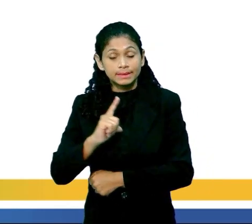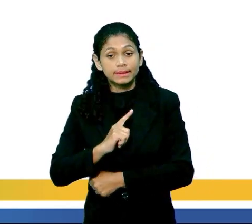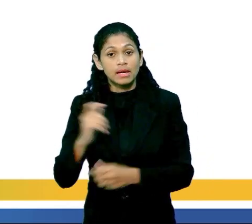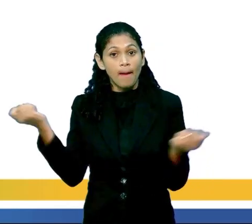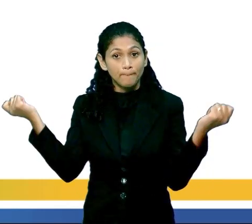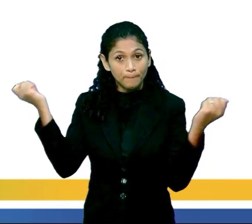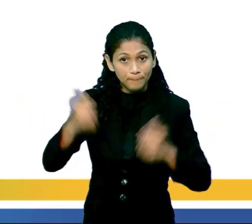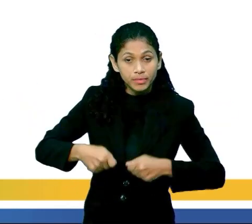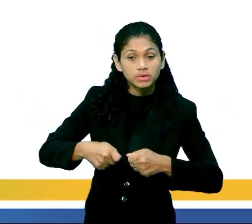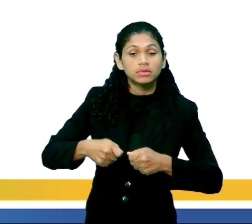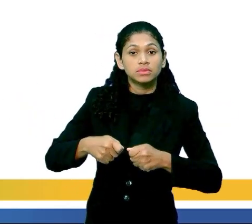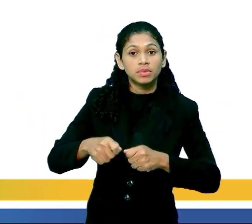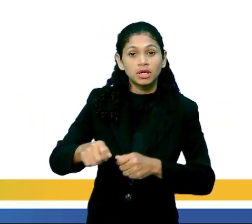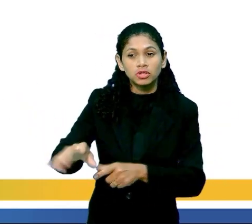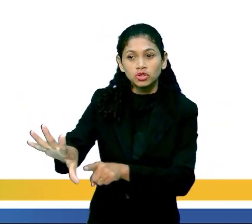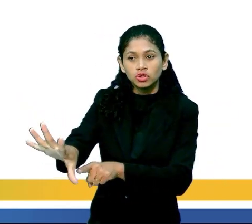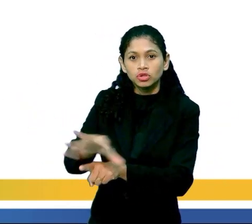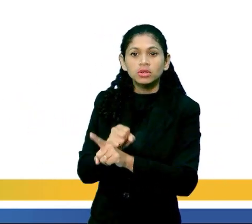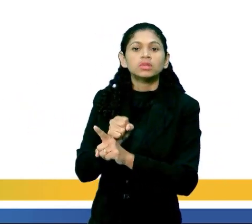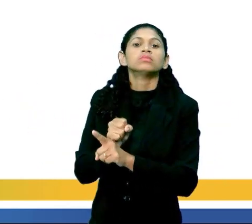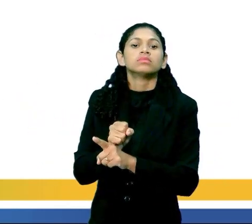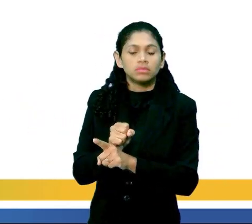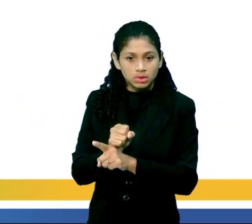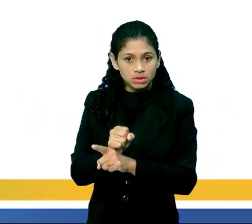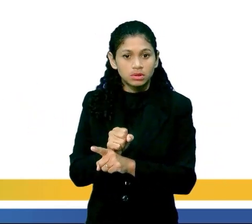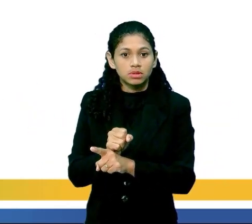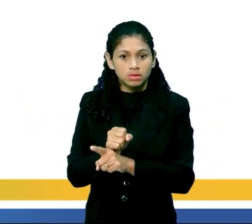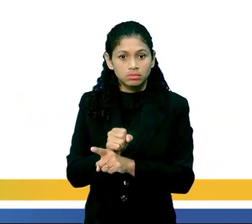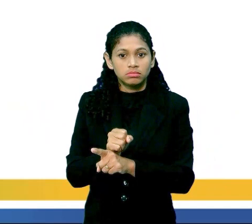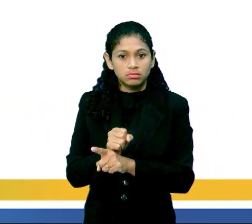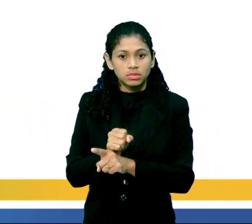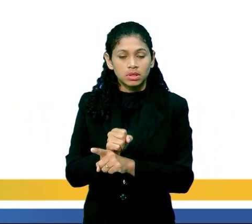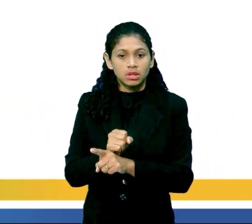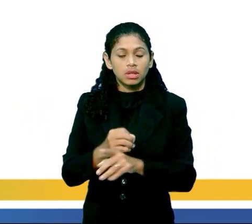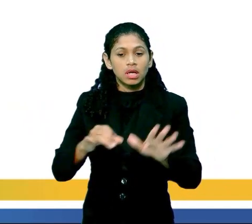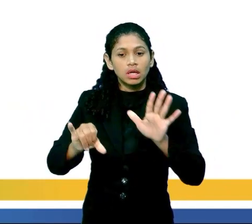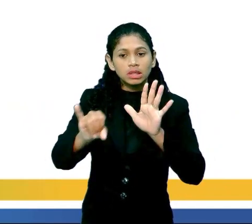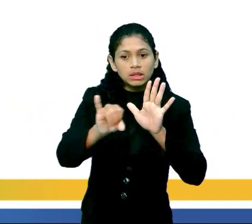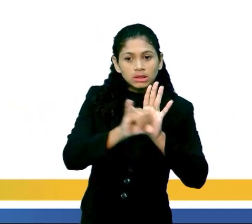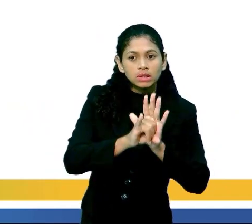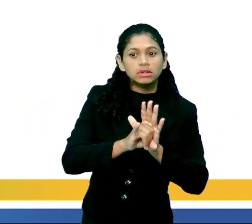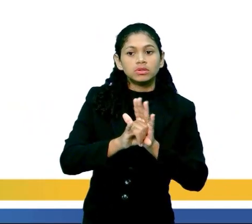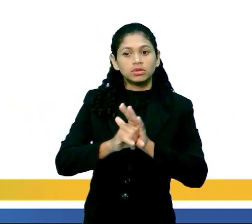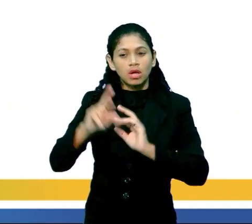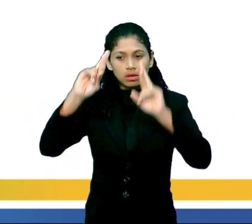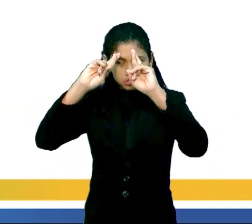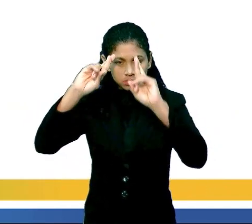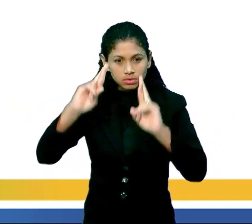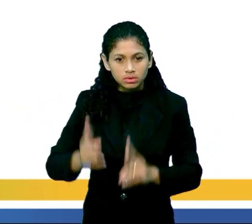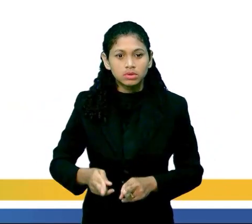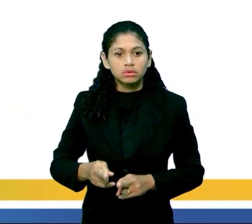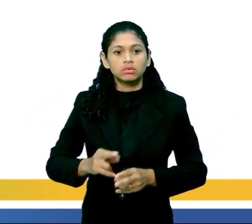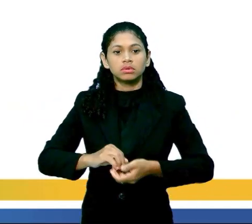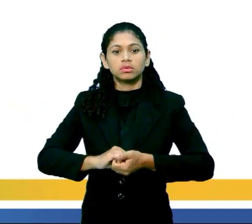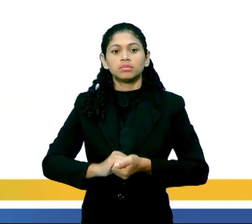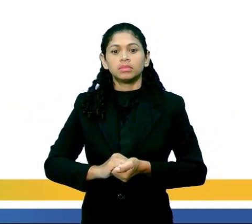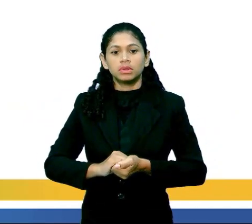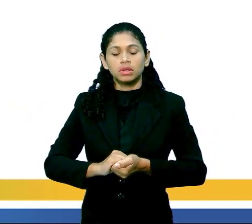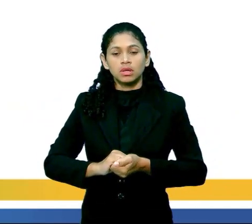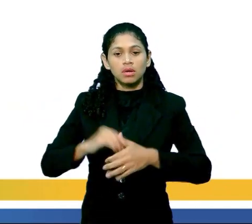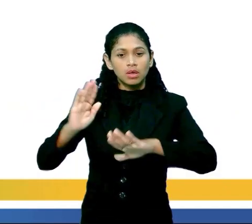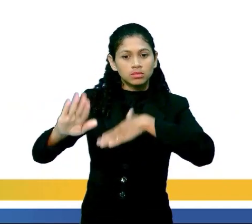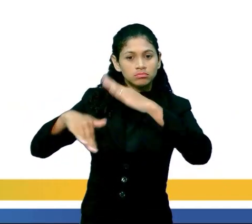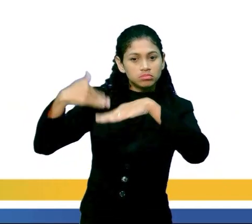valores locais, territorializados, identitários e de autoridade,